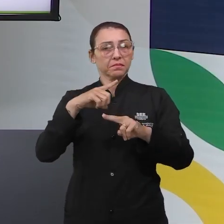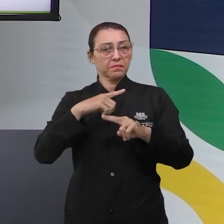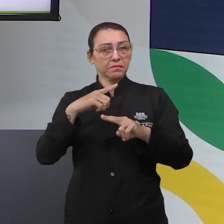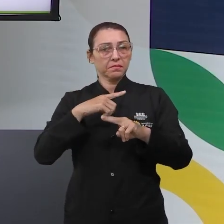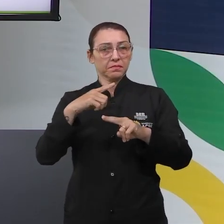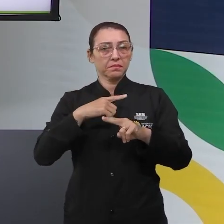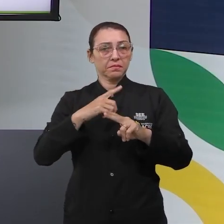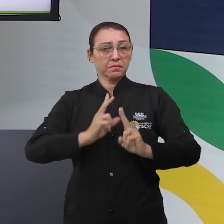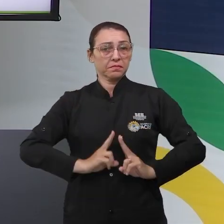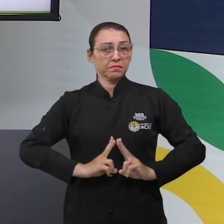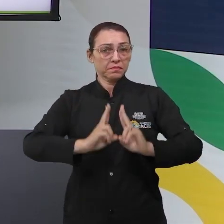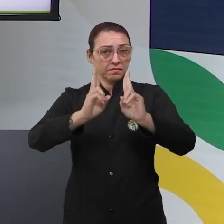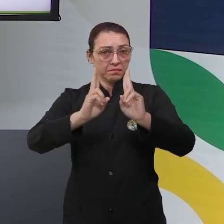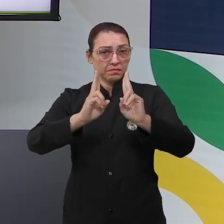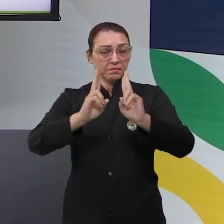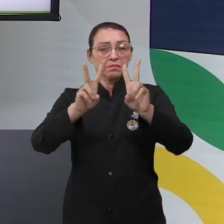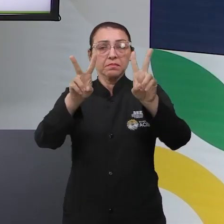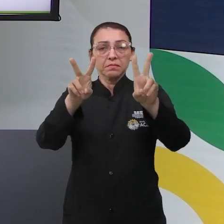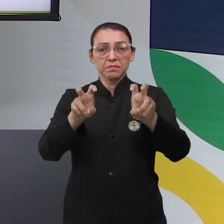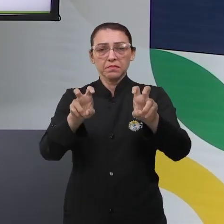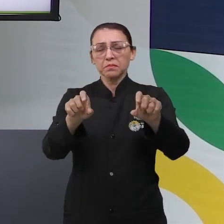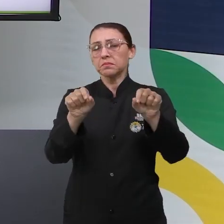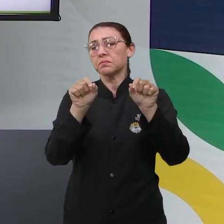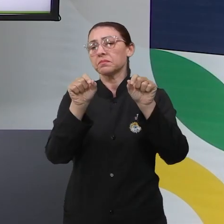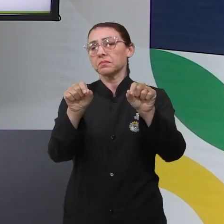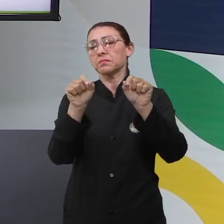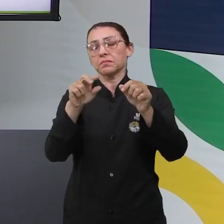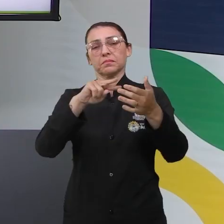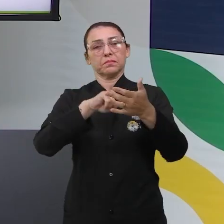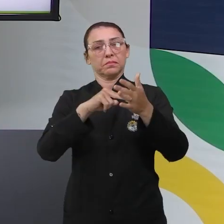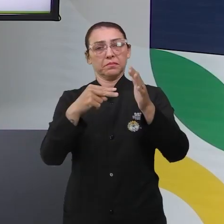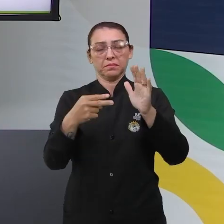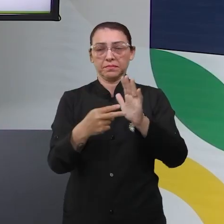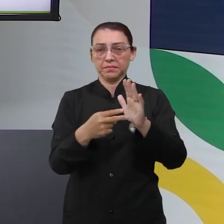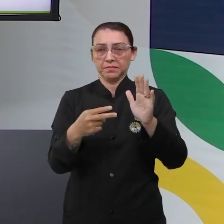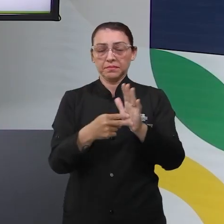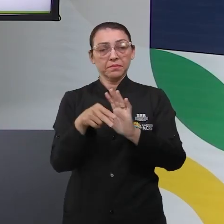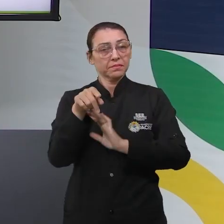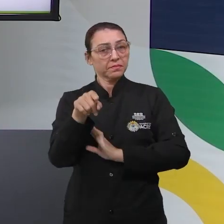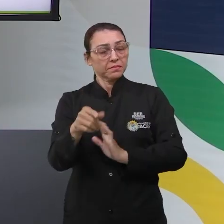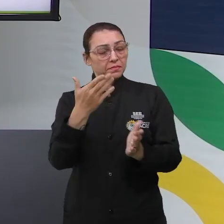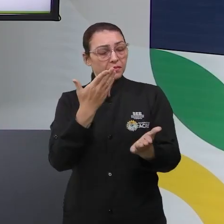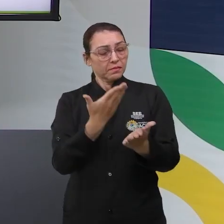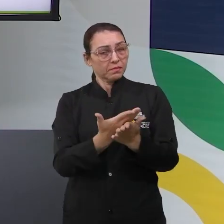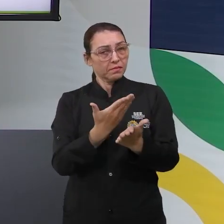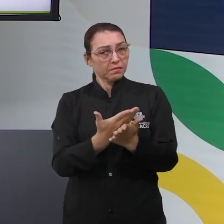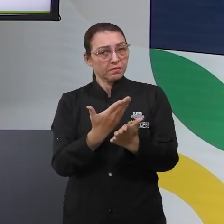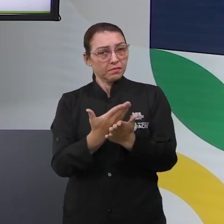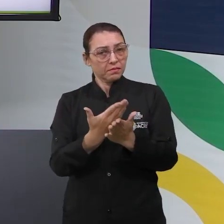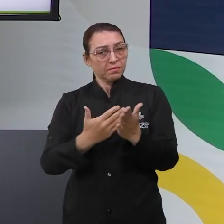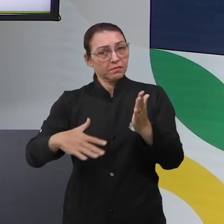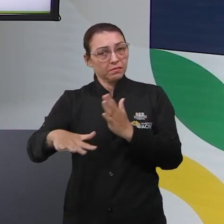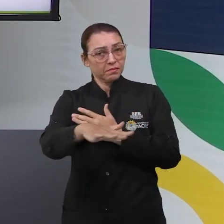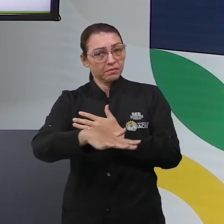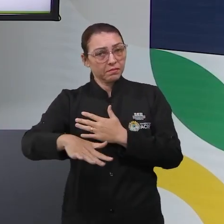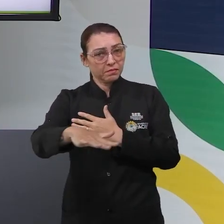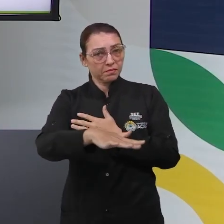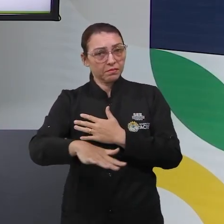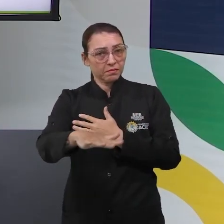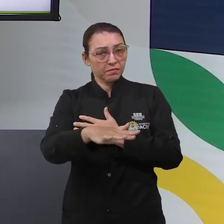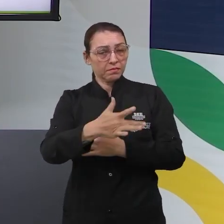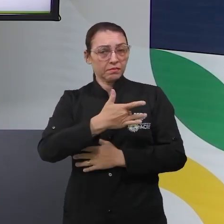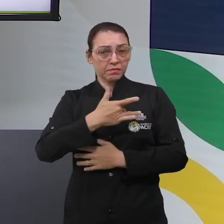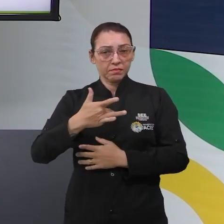chamados recortes temáticos. O que são esses recortes temáticos? Você vai estudar por área, você vai estudar pela área